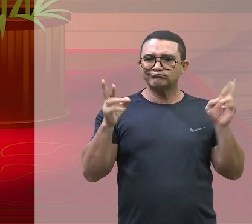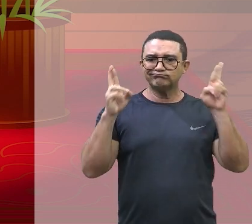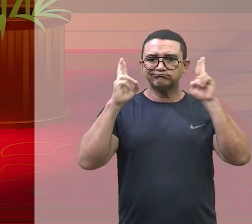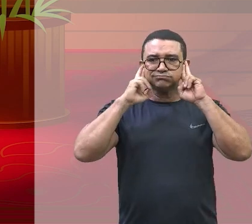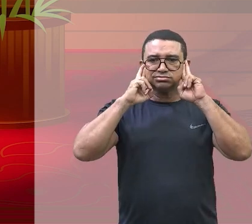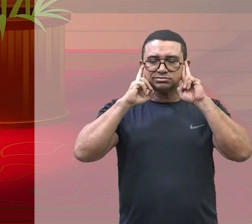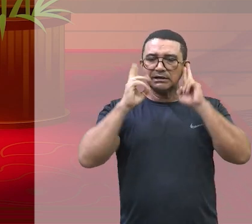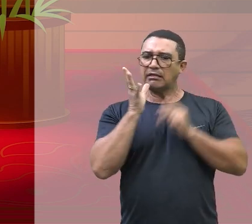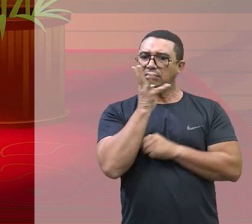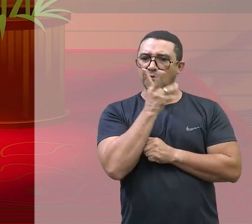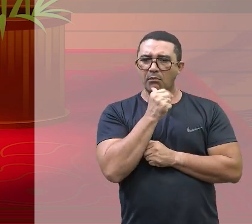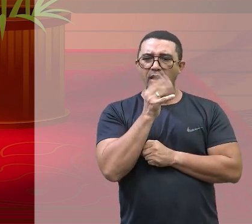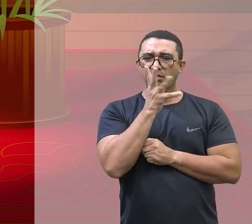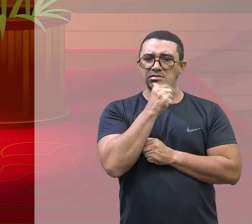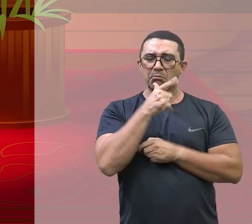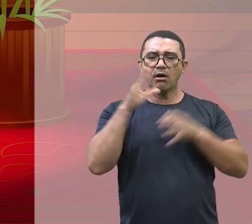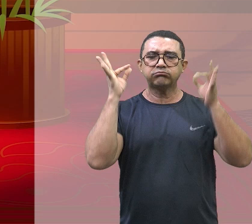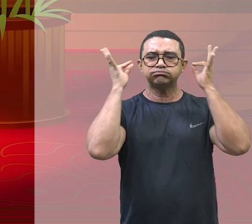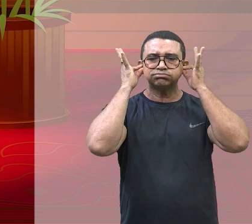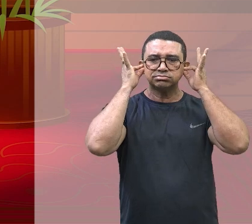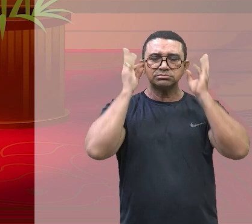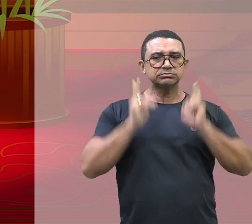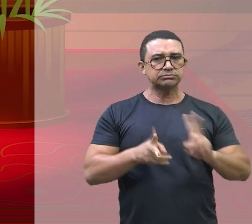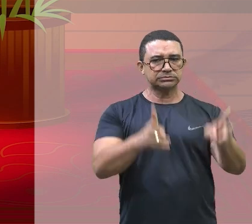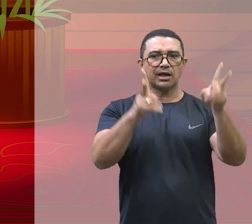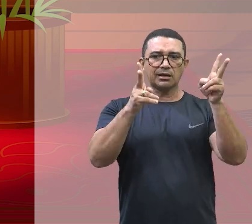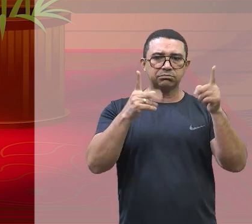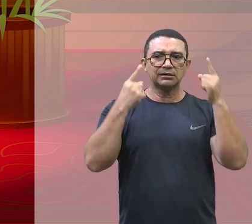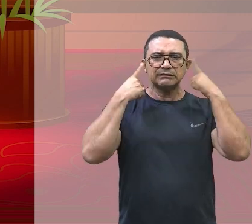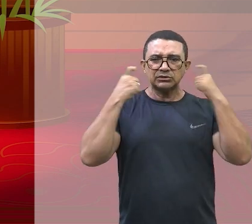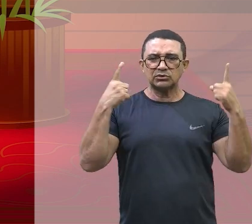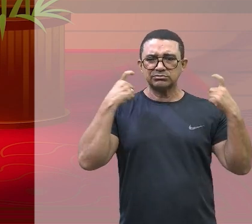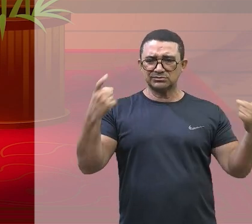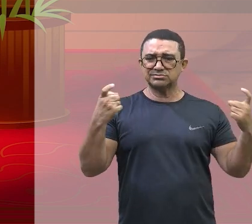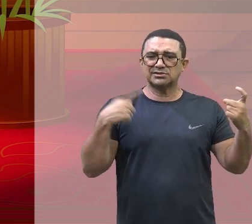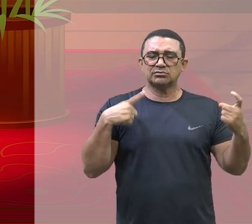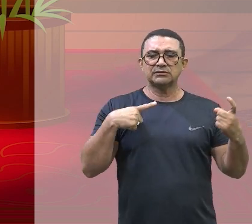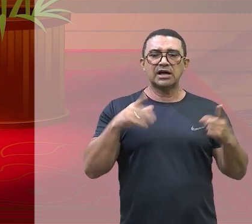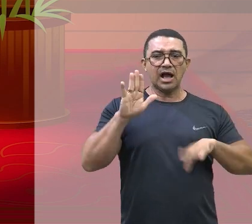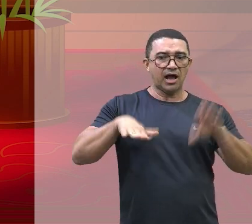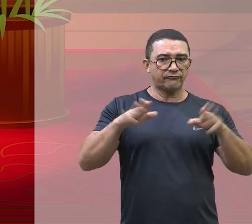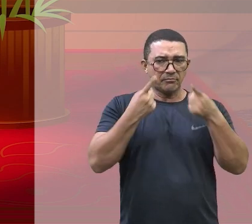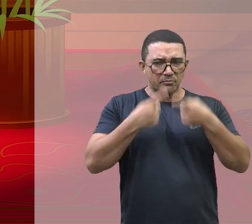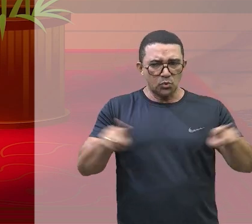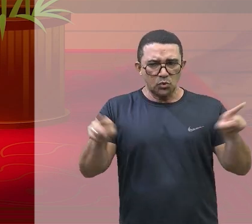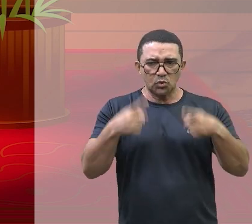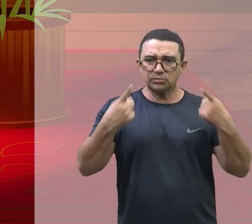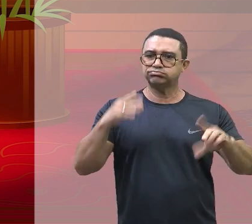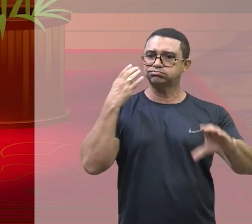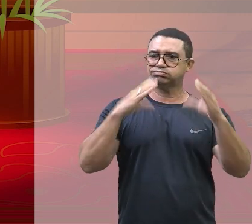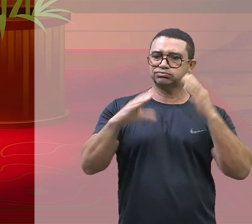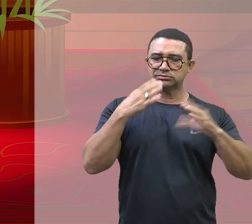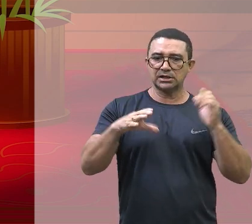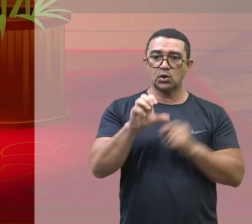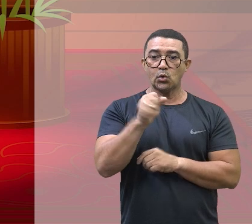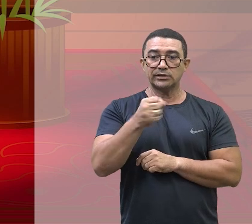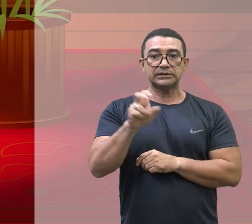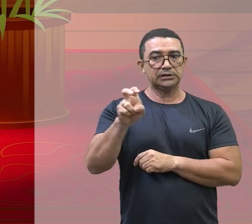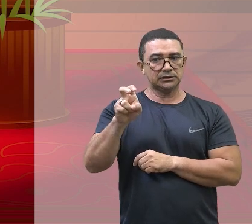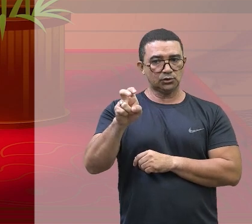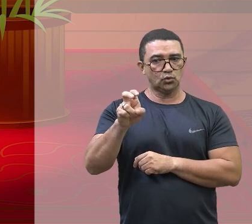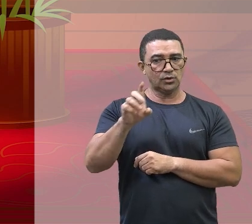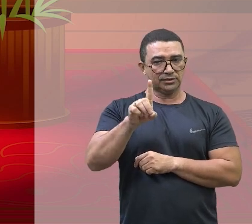períodos prolongados e repetidos. Ações que têm volumes a partir de 85